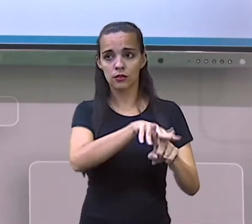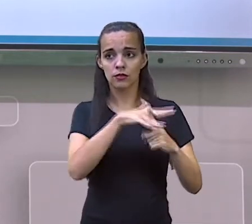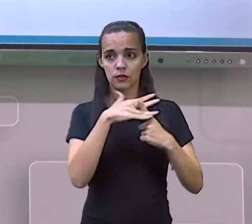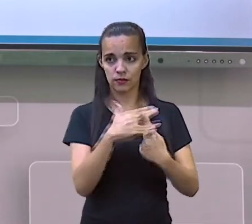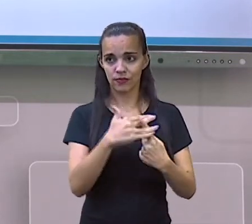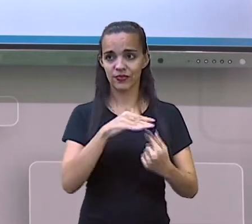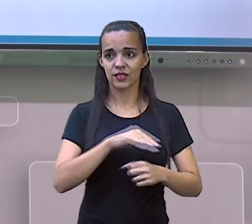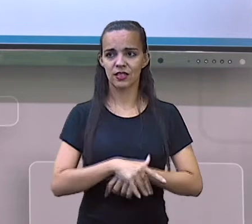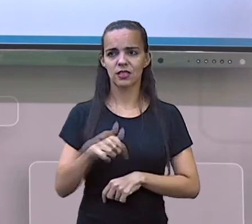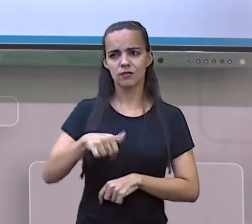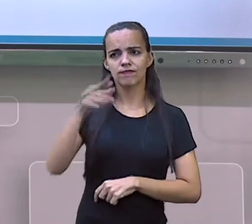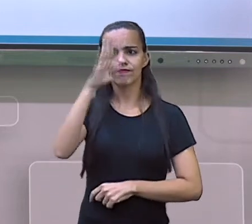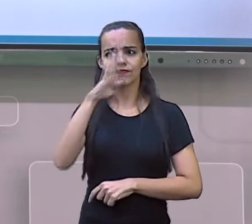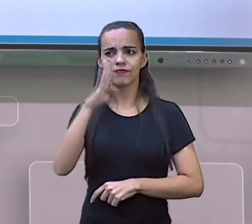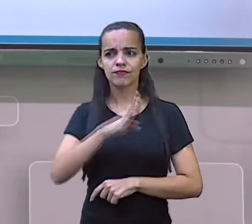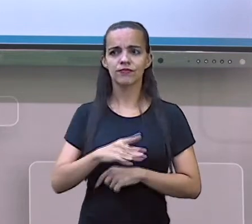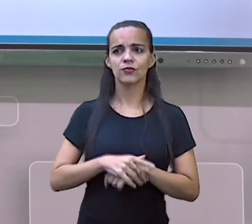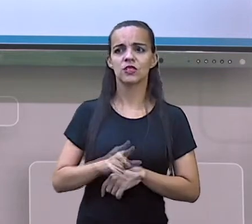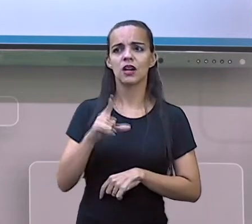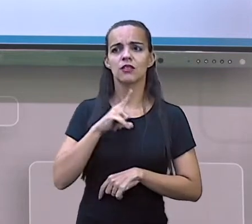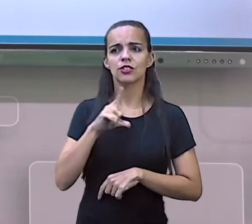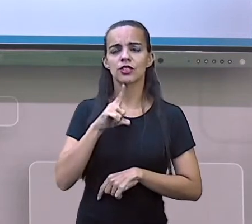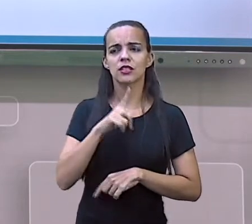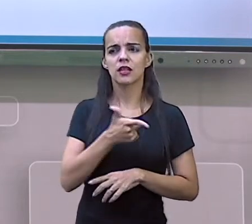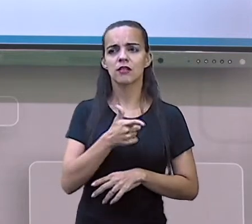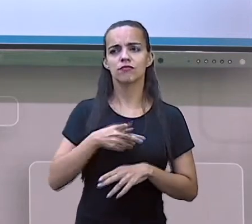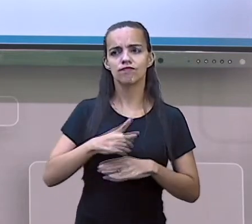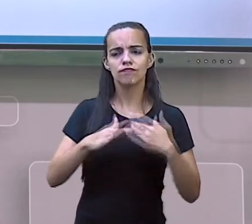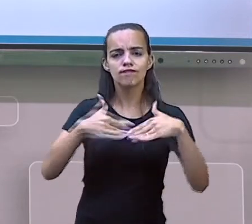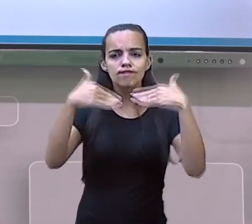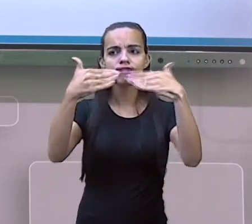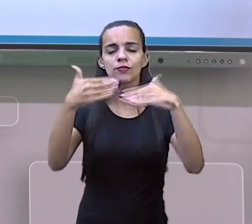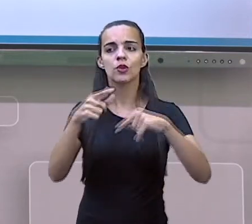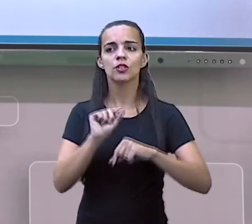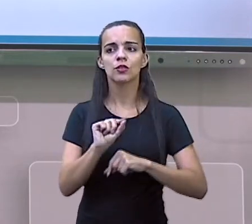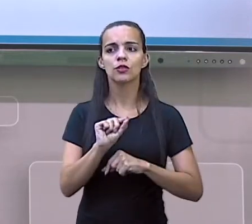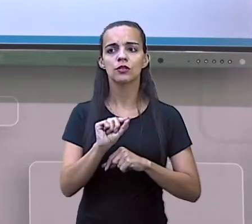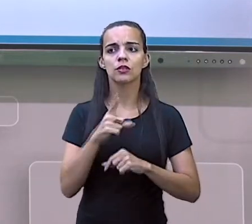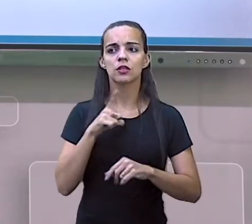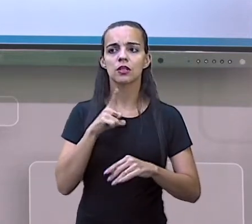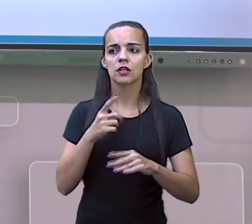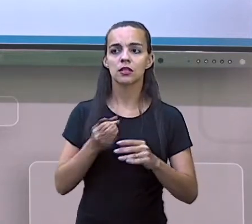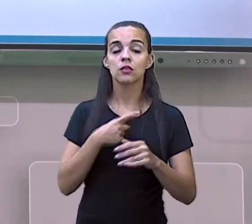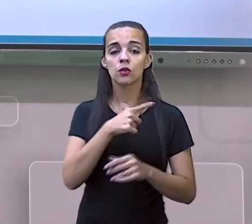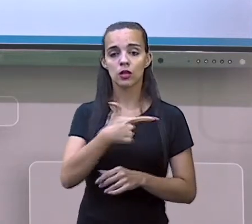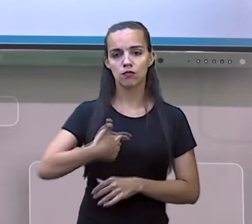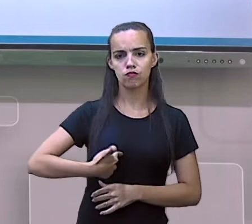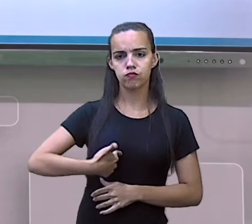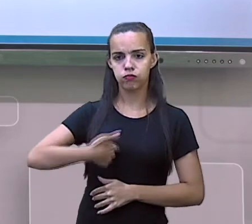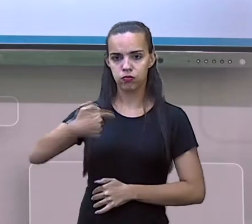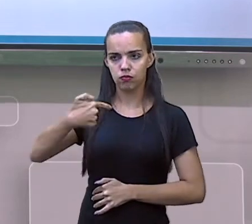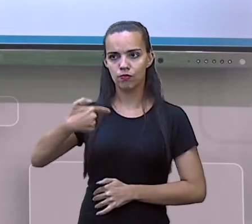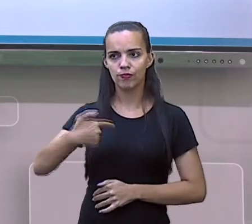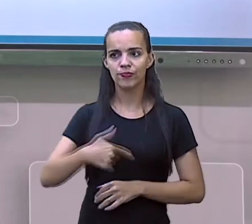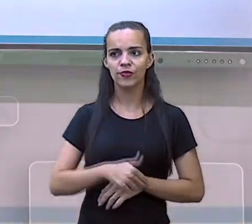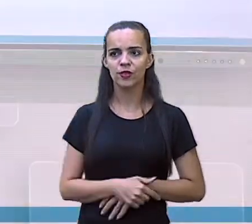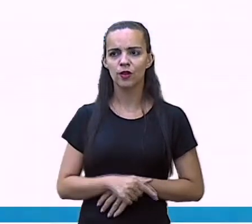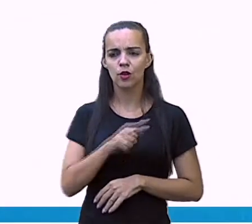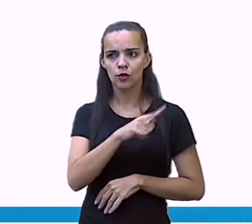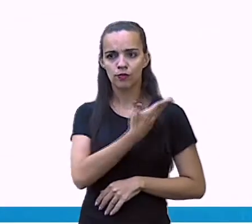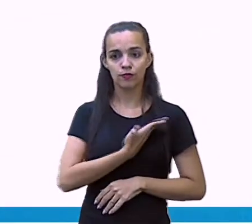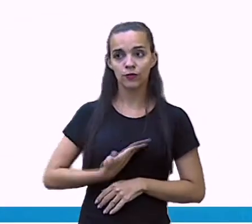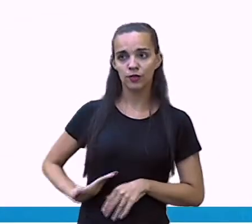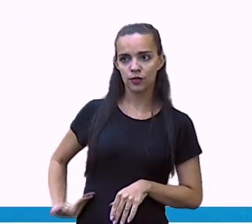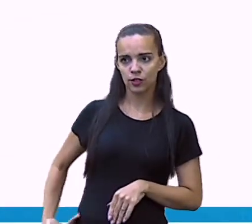espaço. Aqui no Brasil, temos a continuidade do desenvolvimento de Getúlio Vargas, o governo